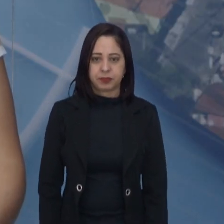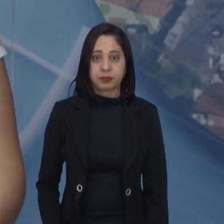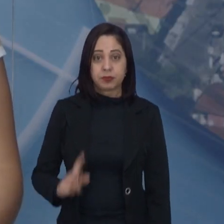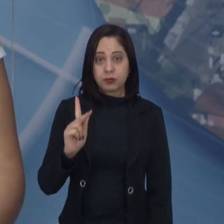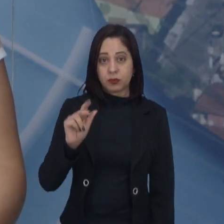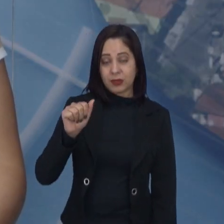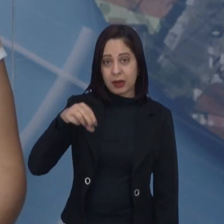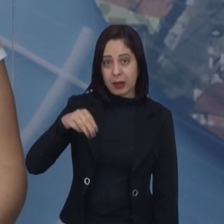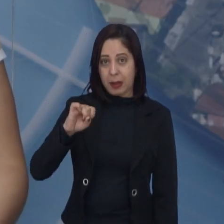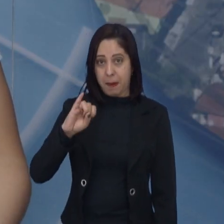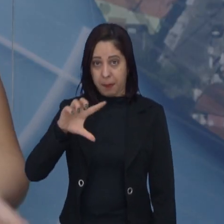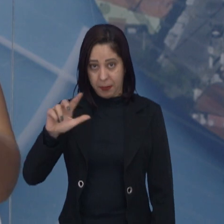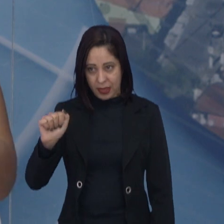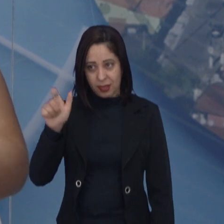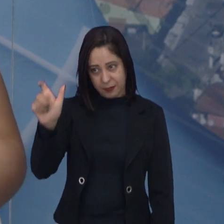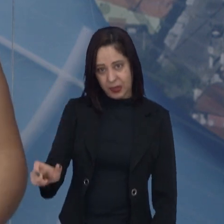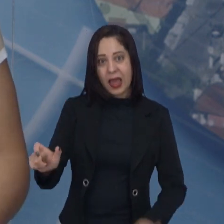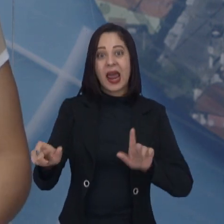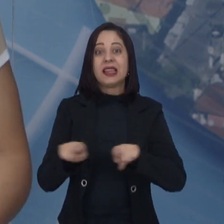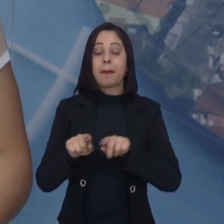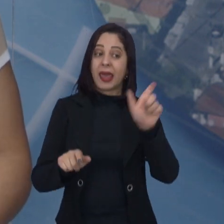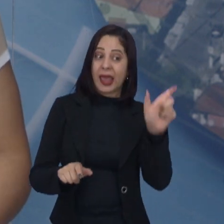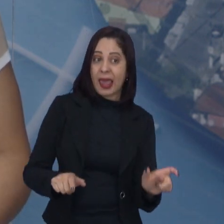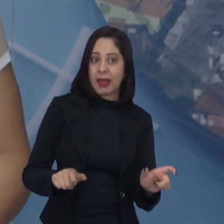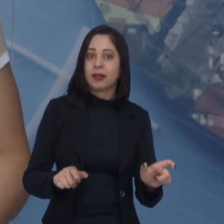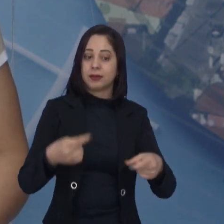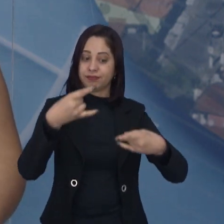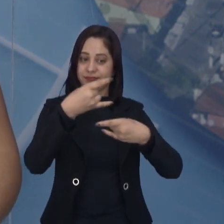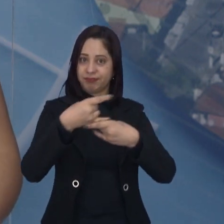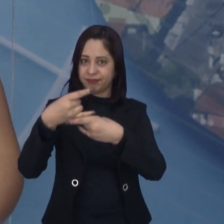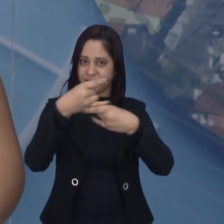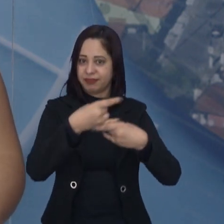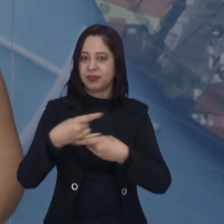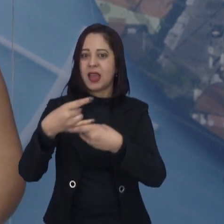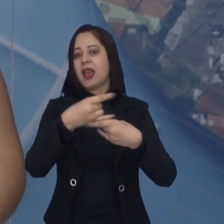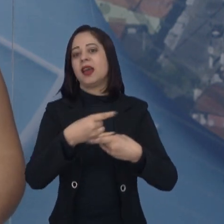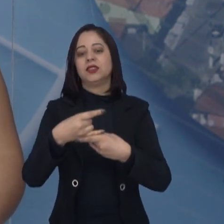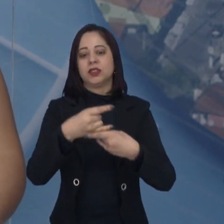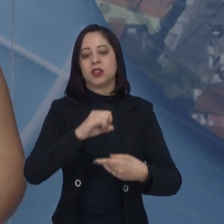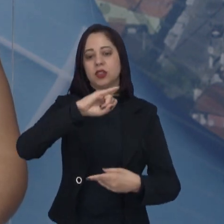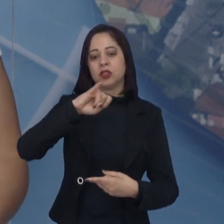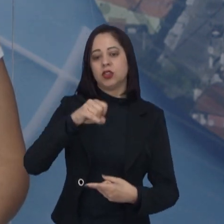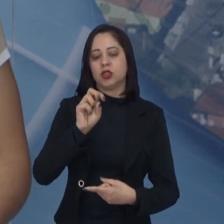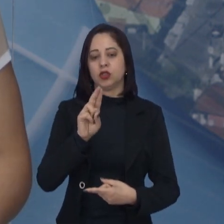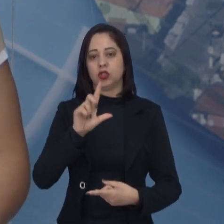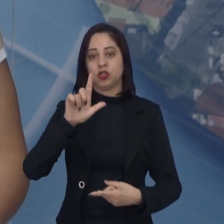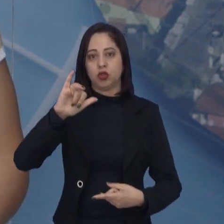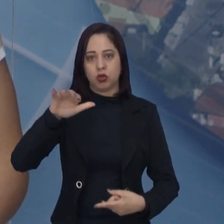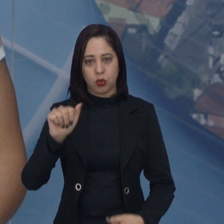Camila, eu quero chamar a nossa outra convidada de hoje, que está aqui com a gente, que é a Júlia